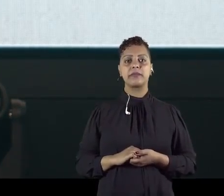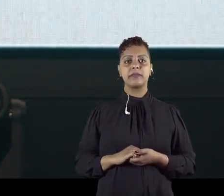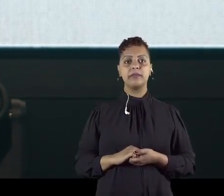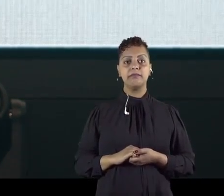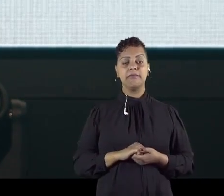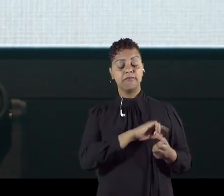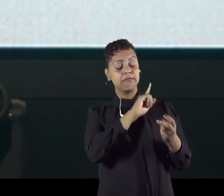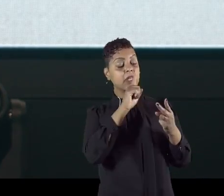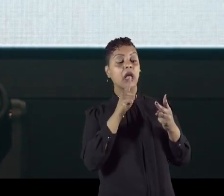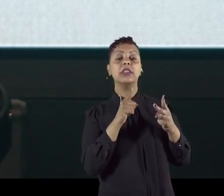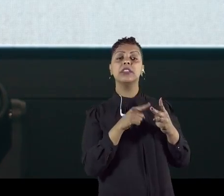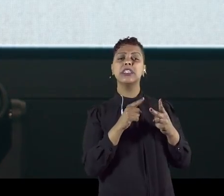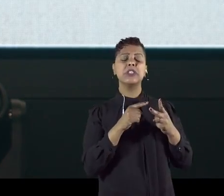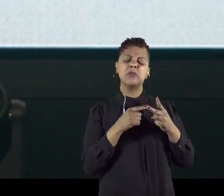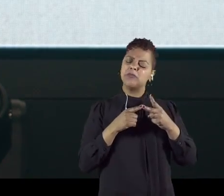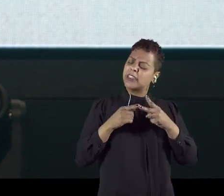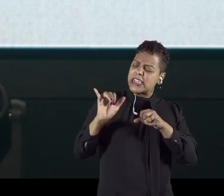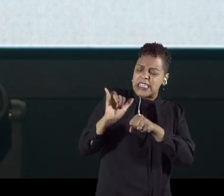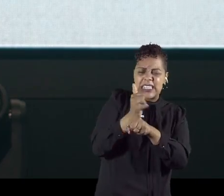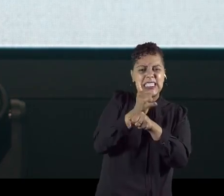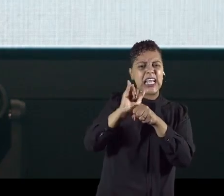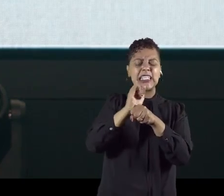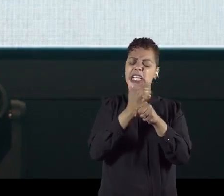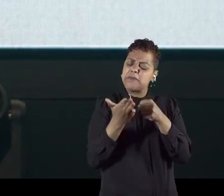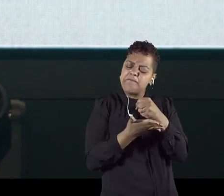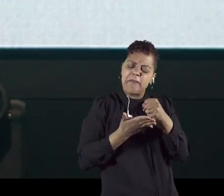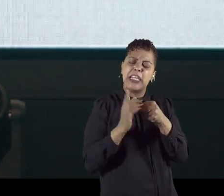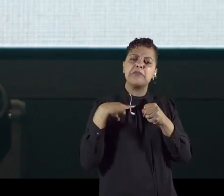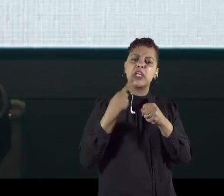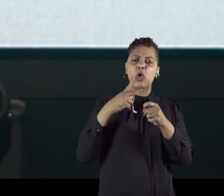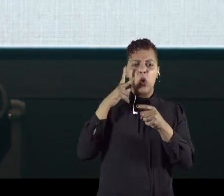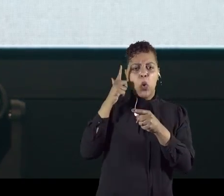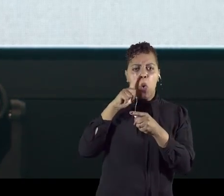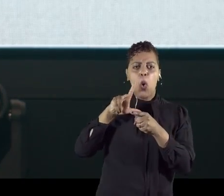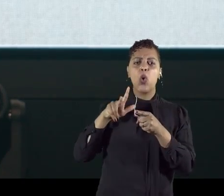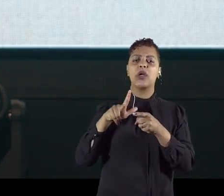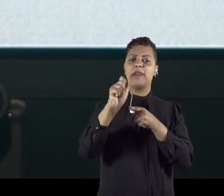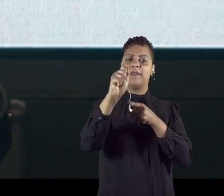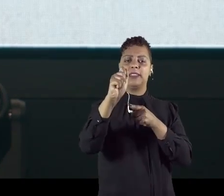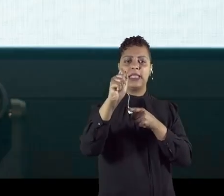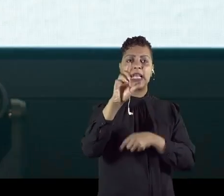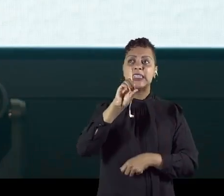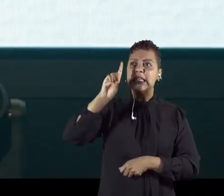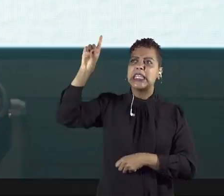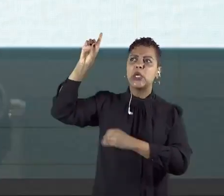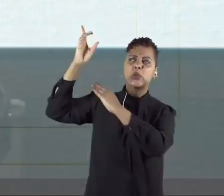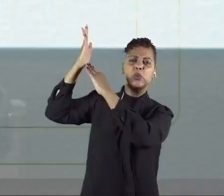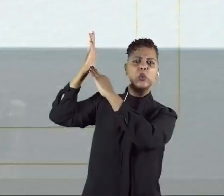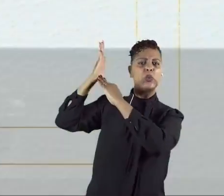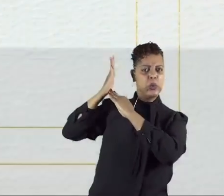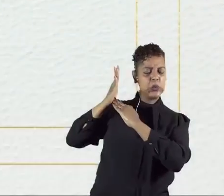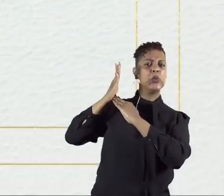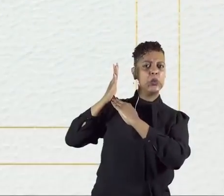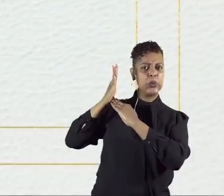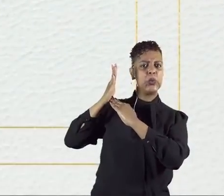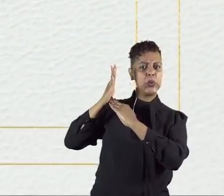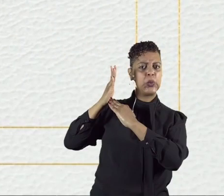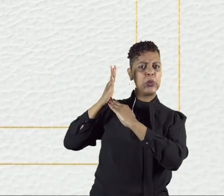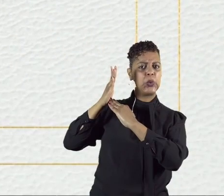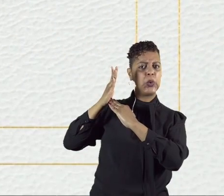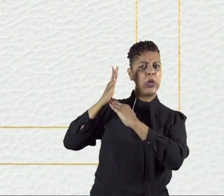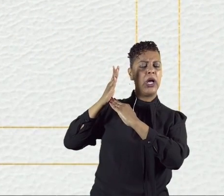o segundo fundamento de uma igreja vencedora como é que se Deus é por nós E